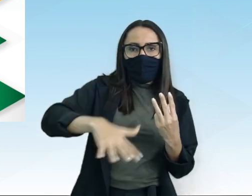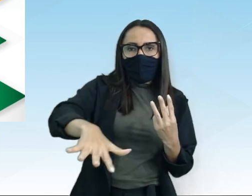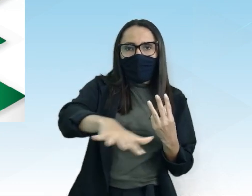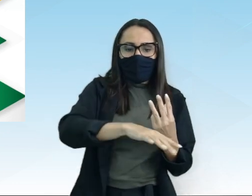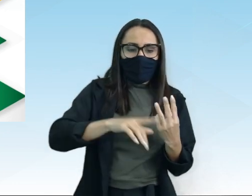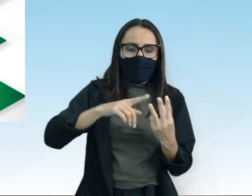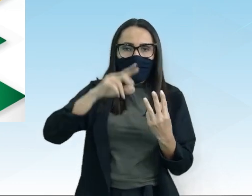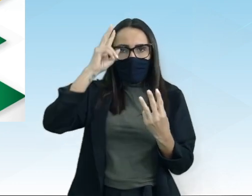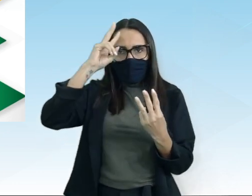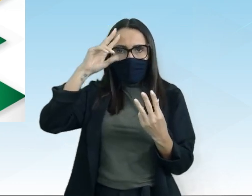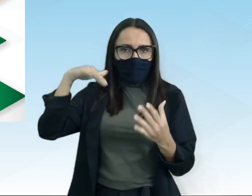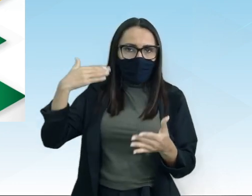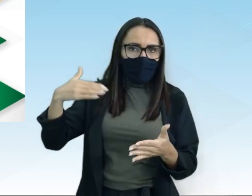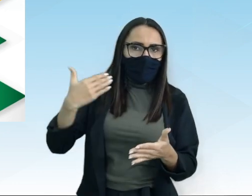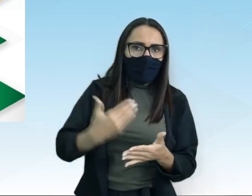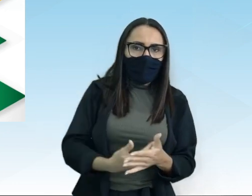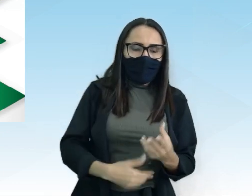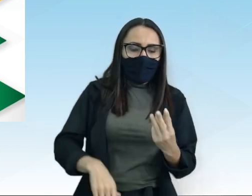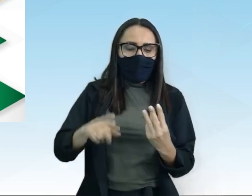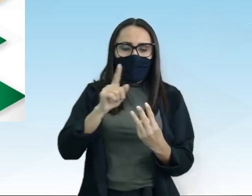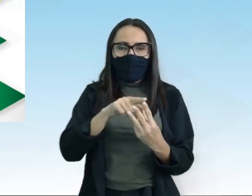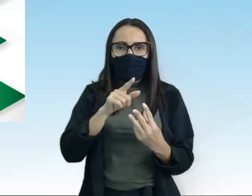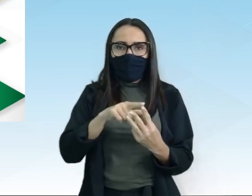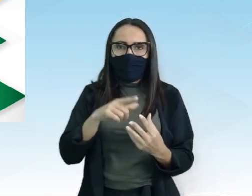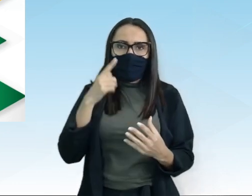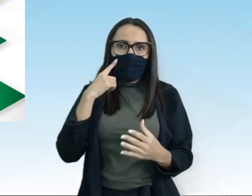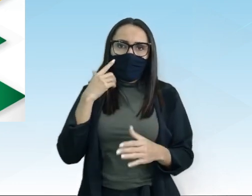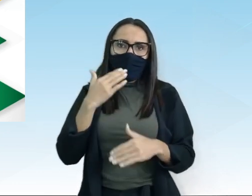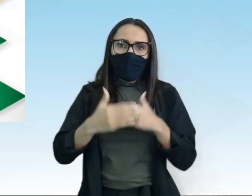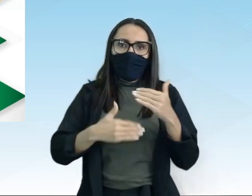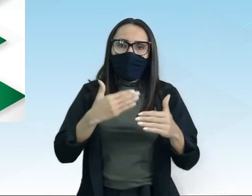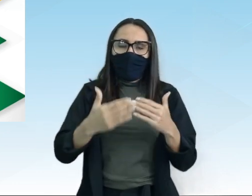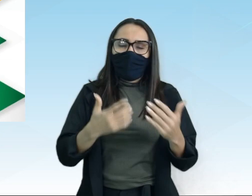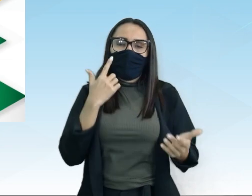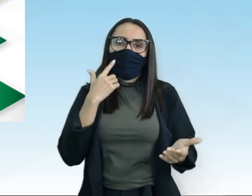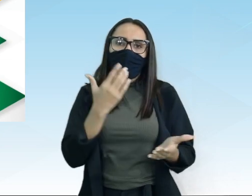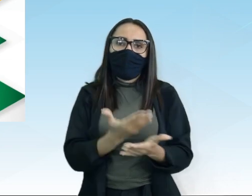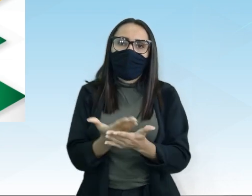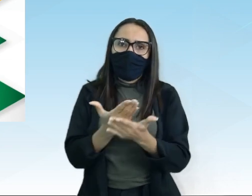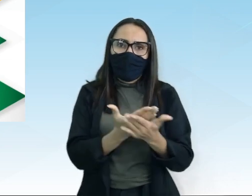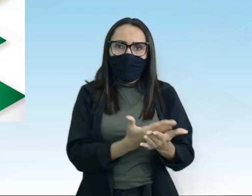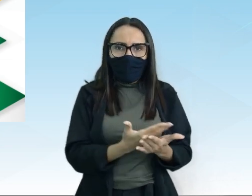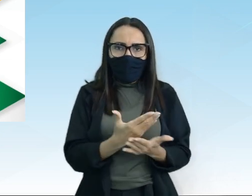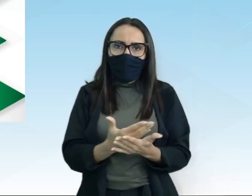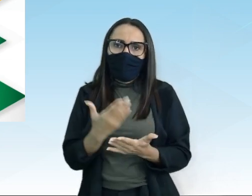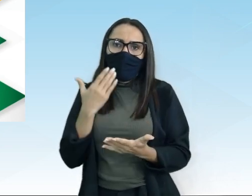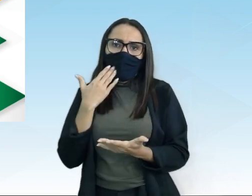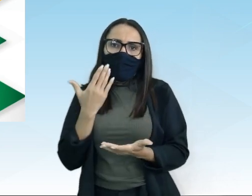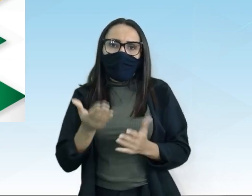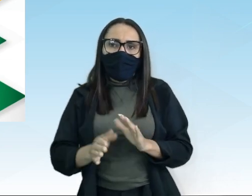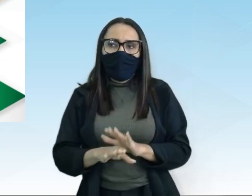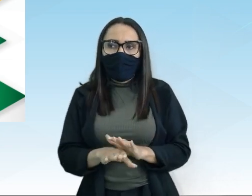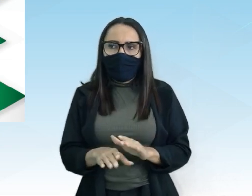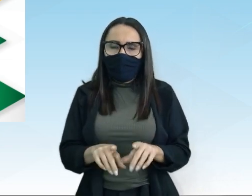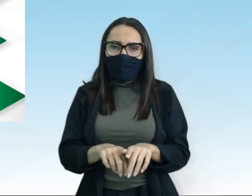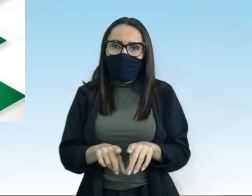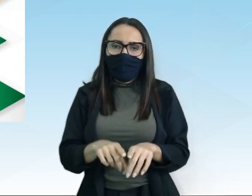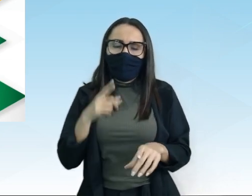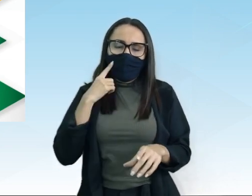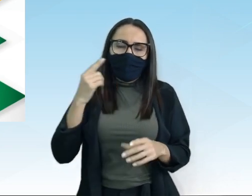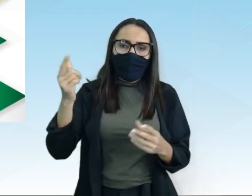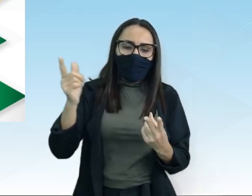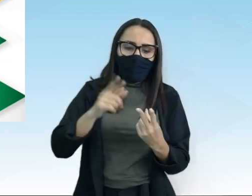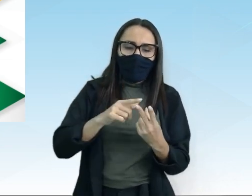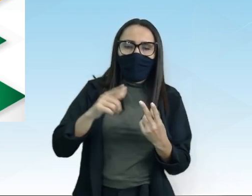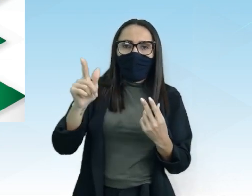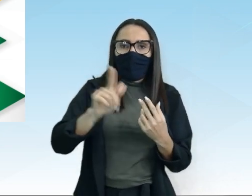e históricas. Socioculturais, através do estudo, do grau de escolaridade;